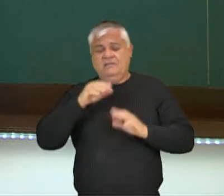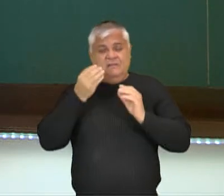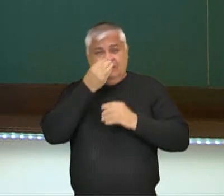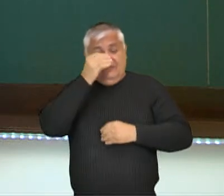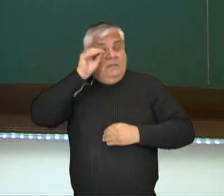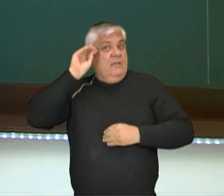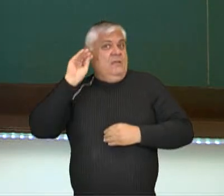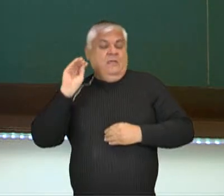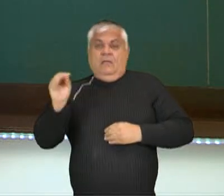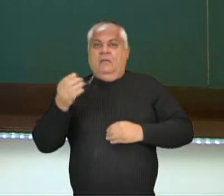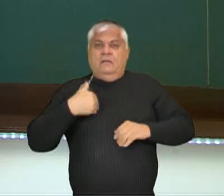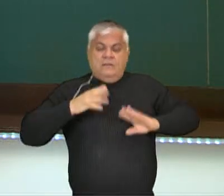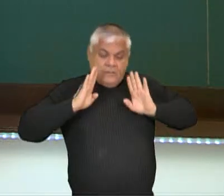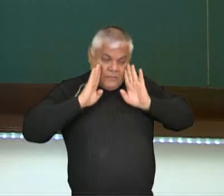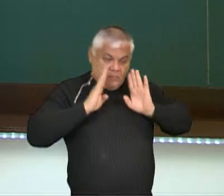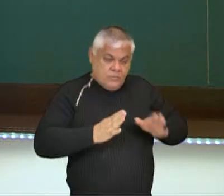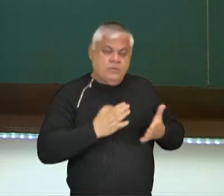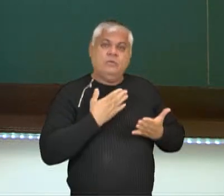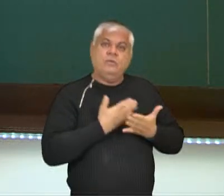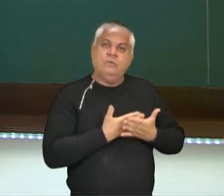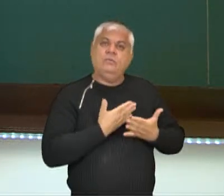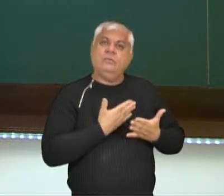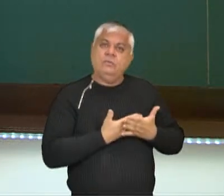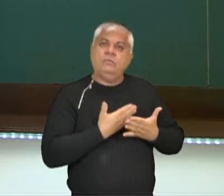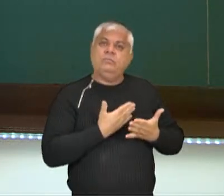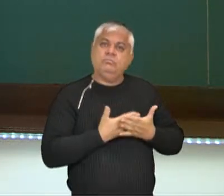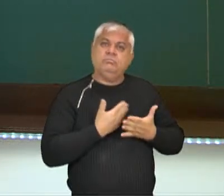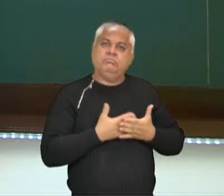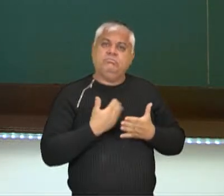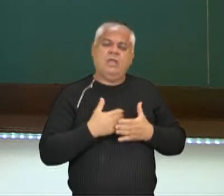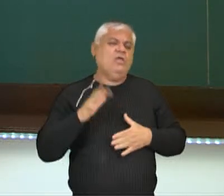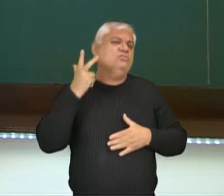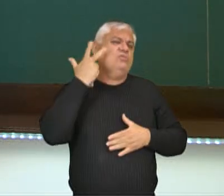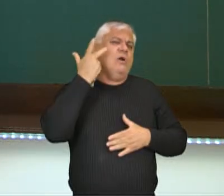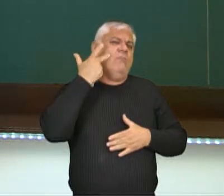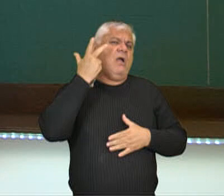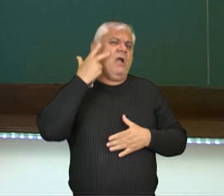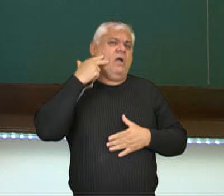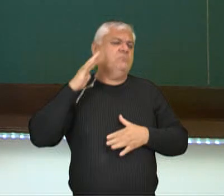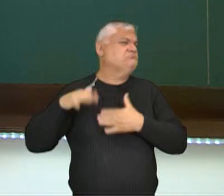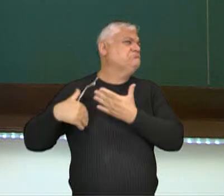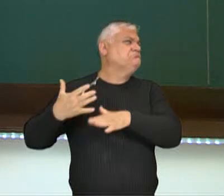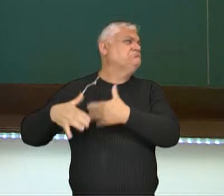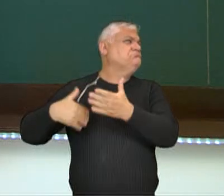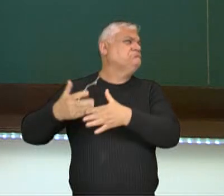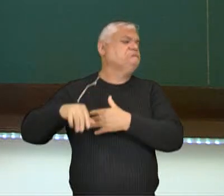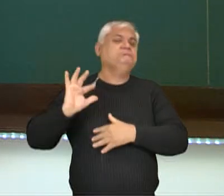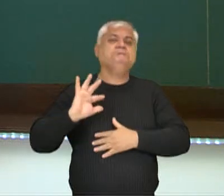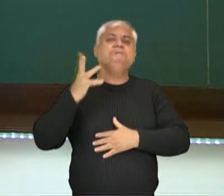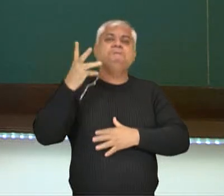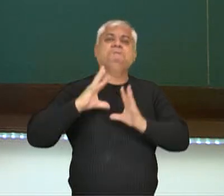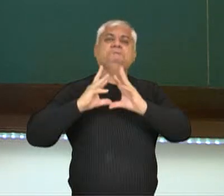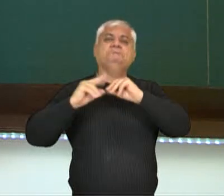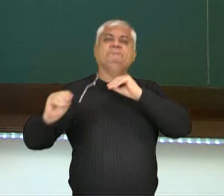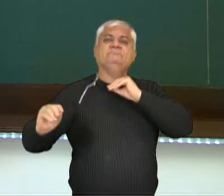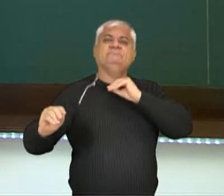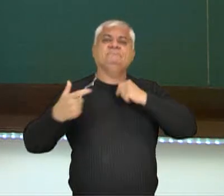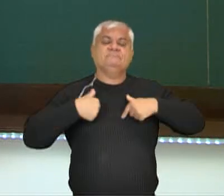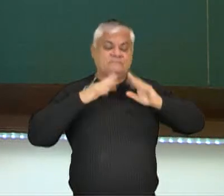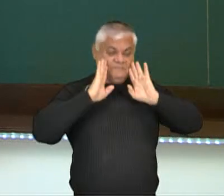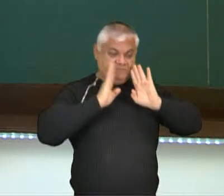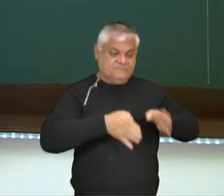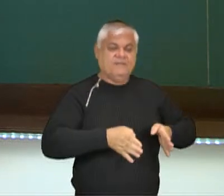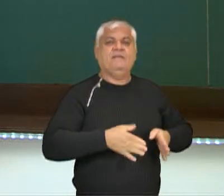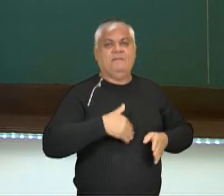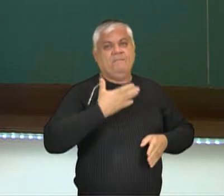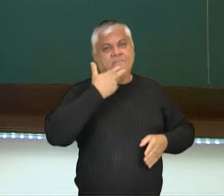estudos, deixar, né, que as coisas, às vezes, aconteçam, a tempestade passa e a gente fica ali focado em alguma coisa que,